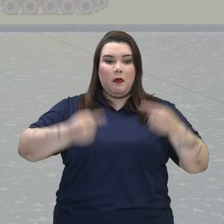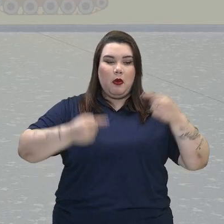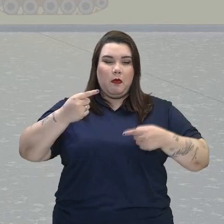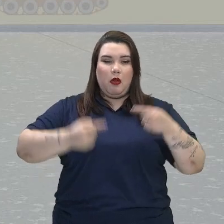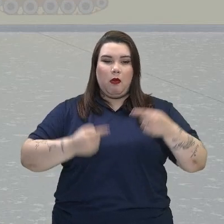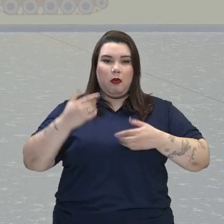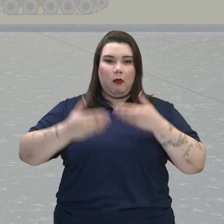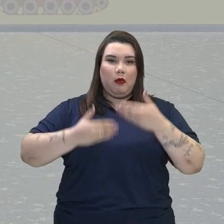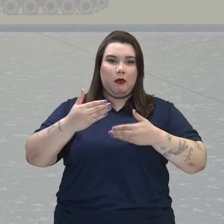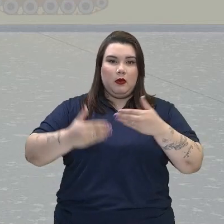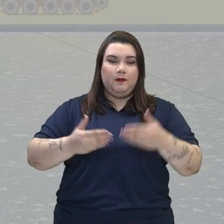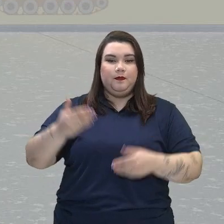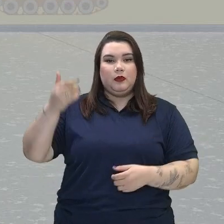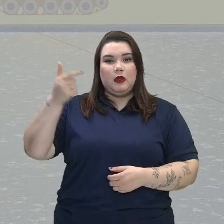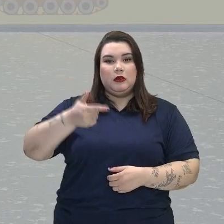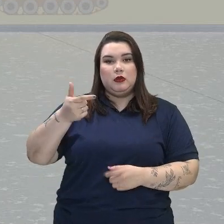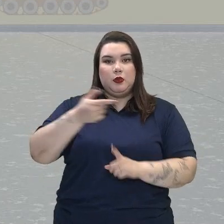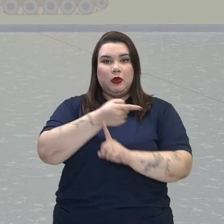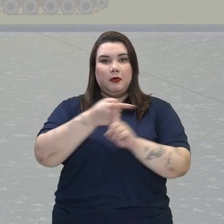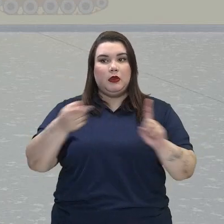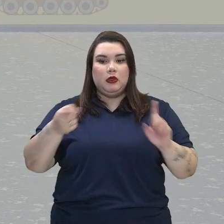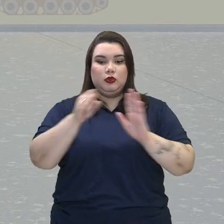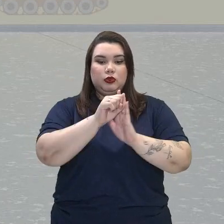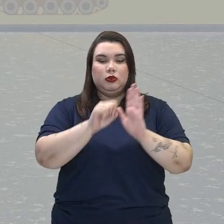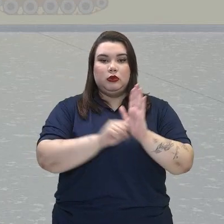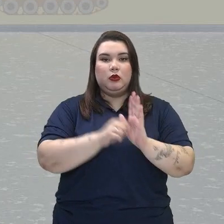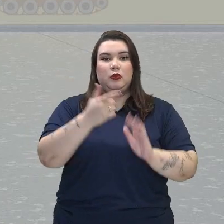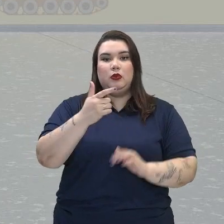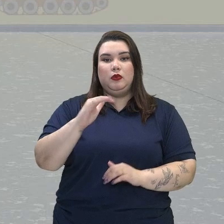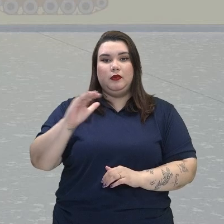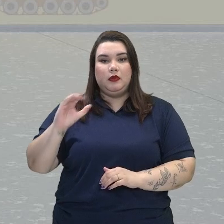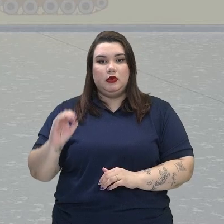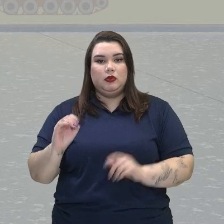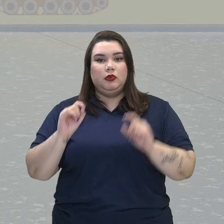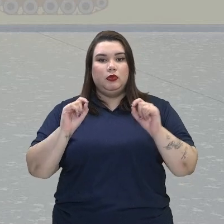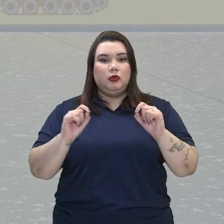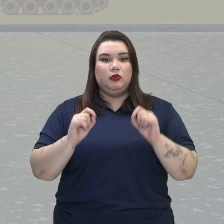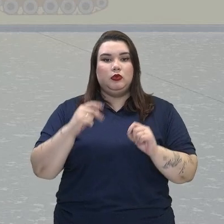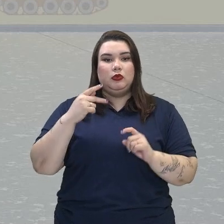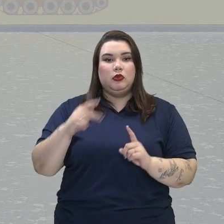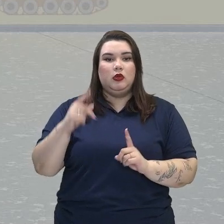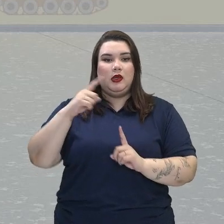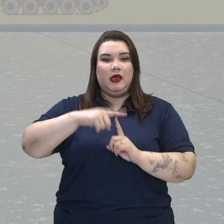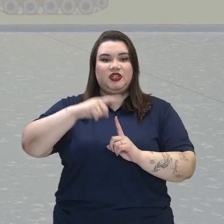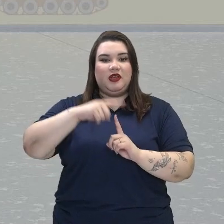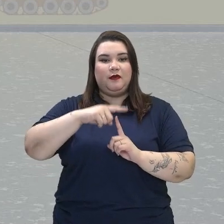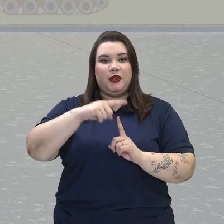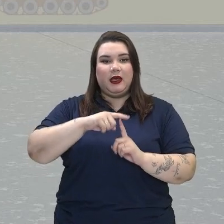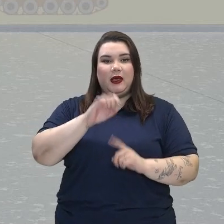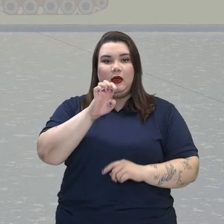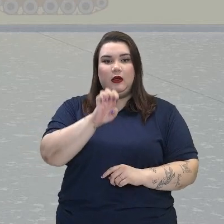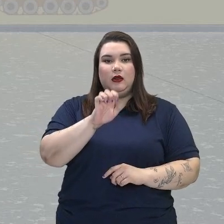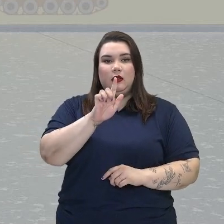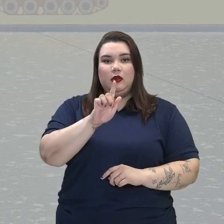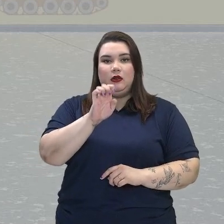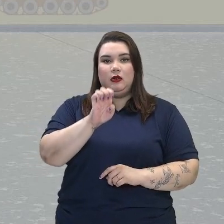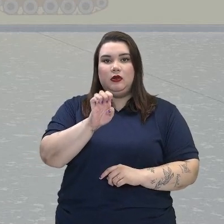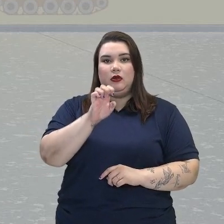da segunda metade ali do século XX a sua hegemonia no mundo. E aí a